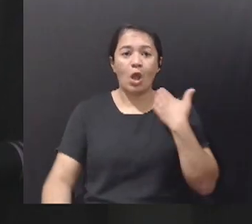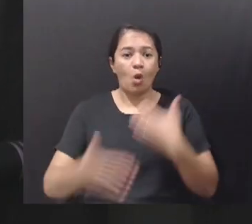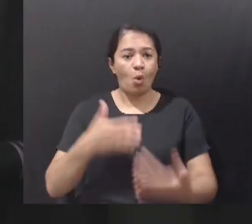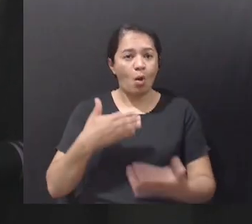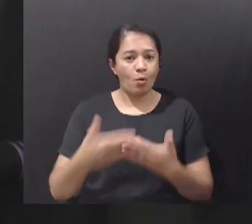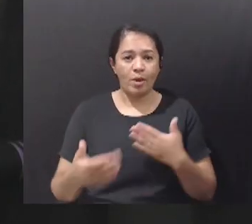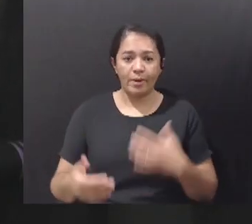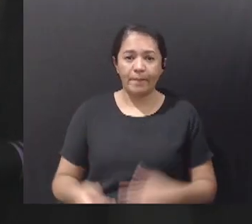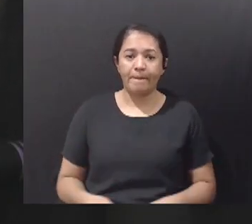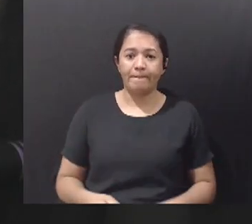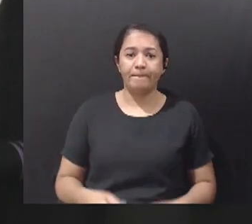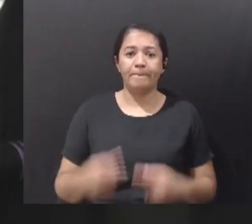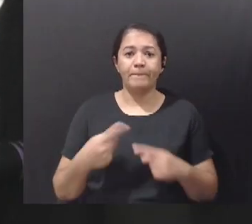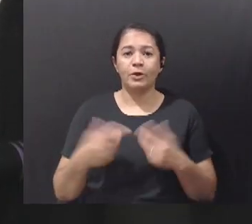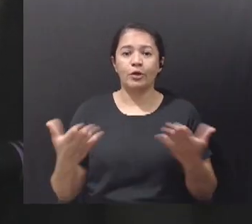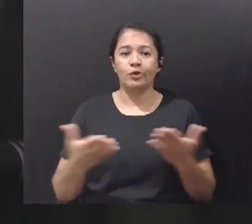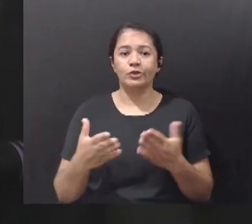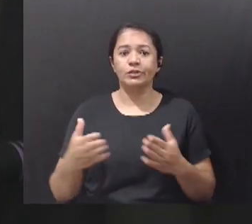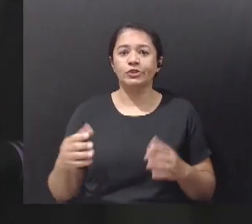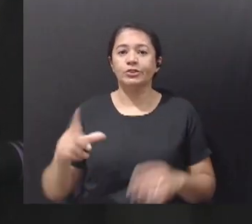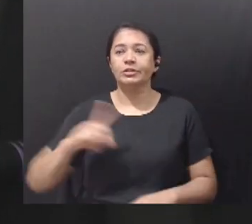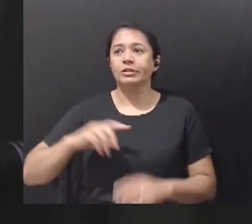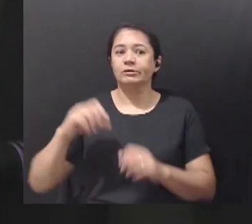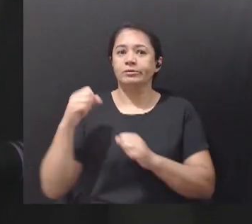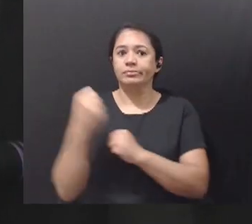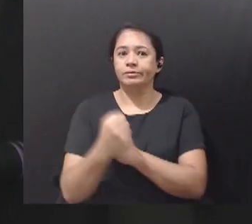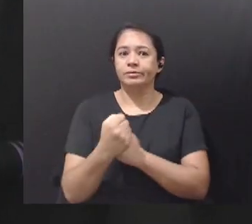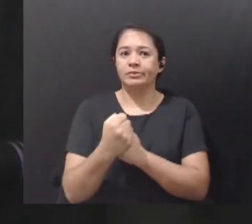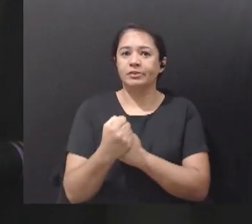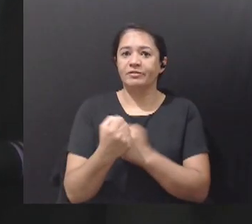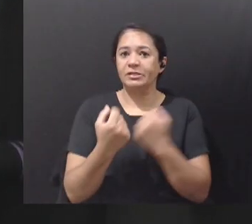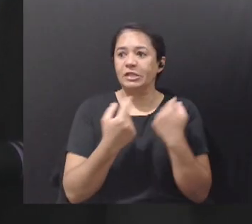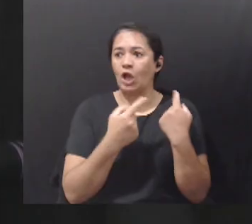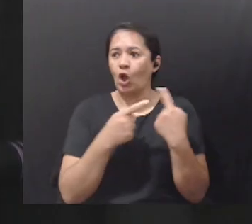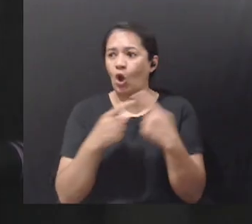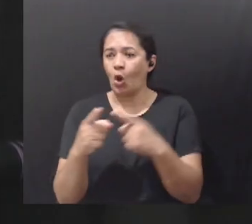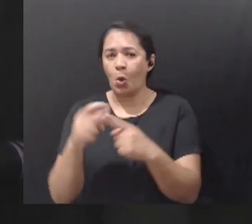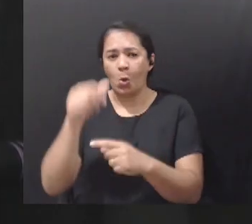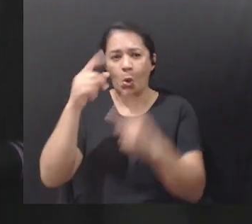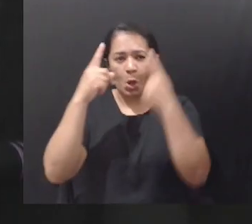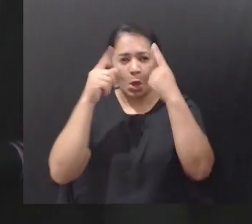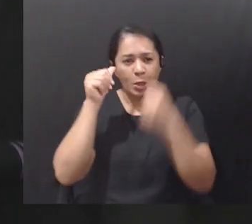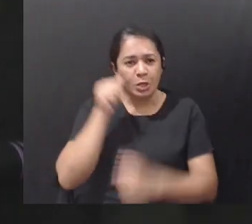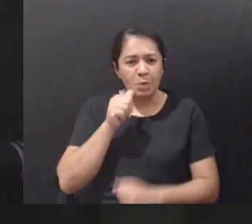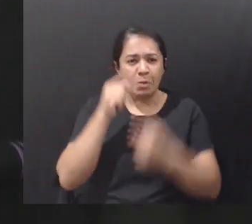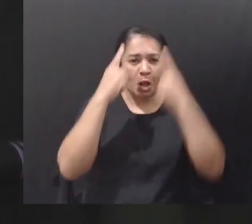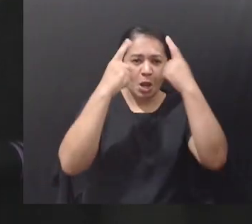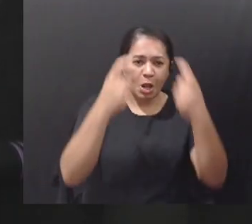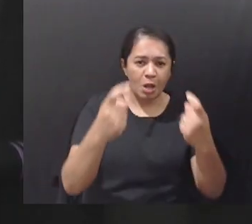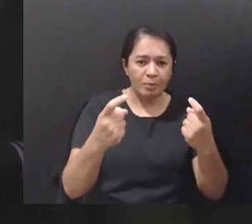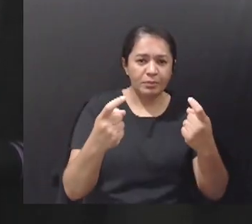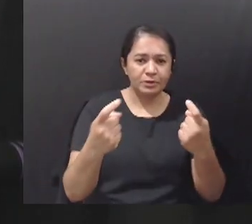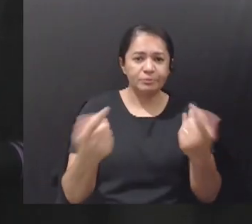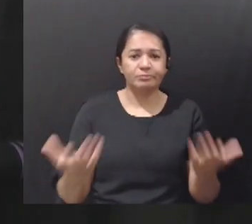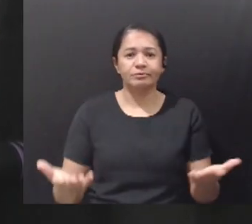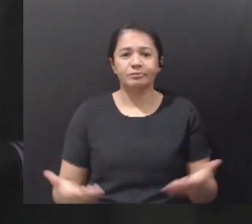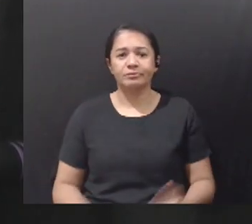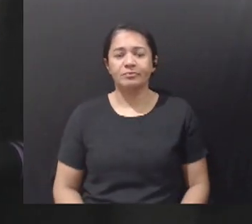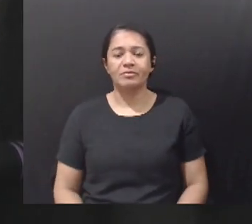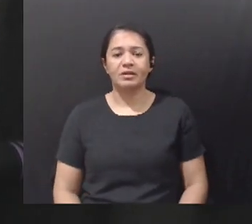defesa intransigente contra a mulher, em favor da mulher, contra a violência, intransigente contra essa questão